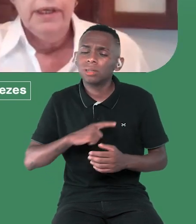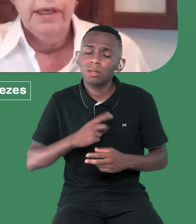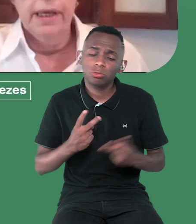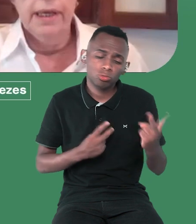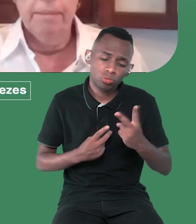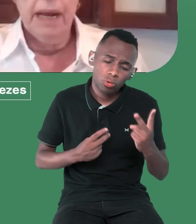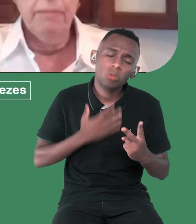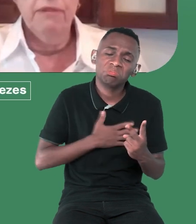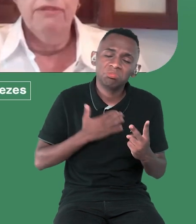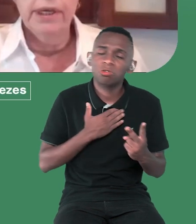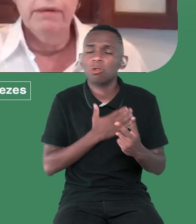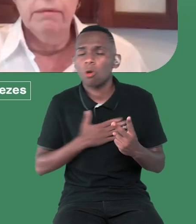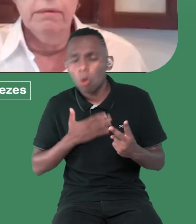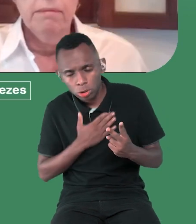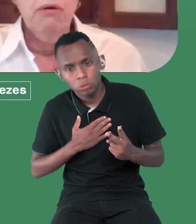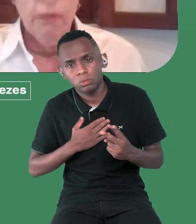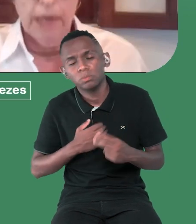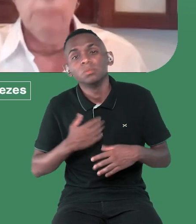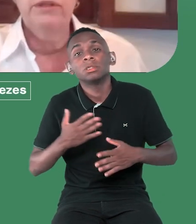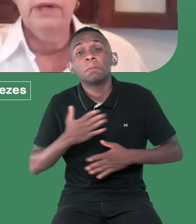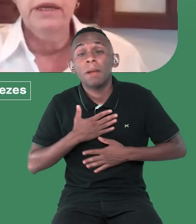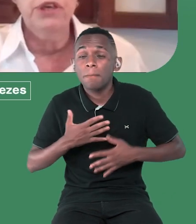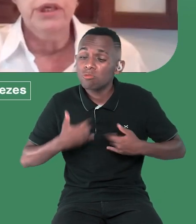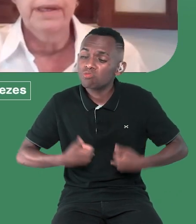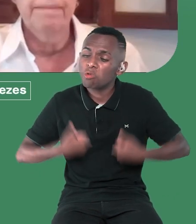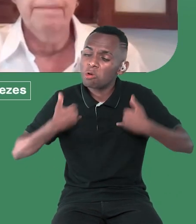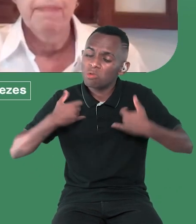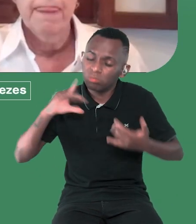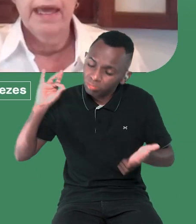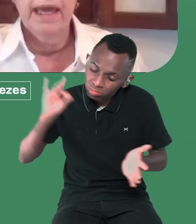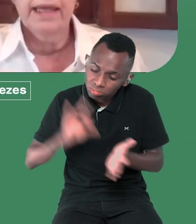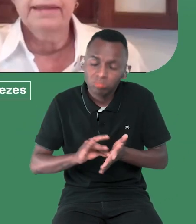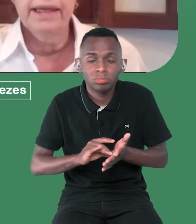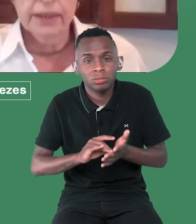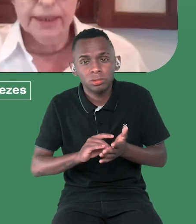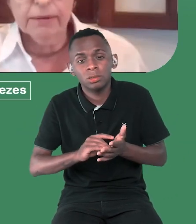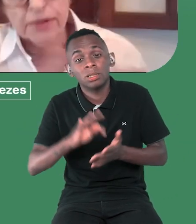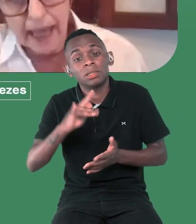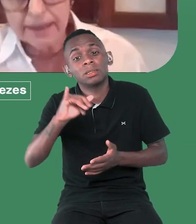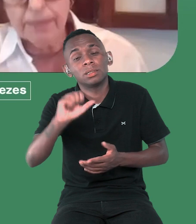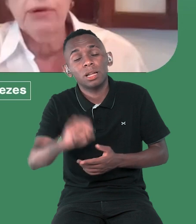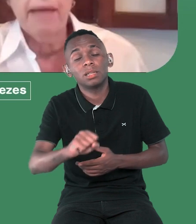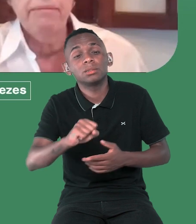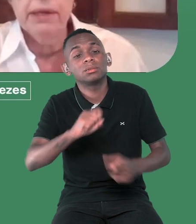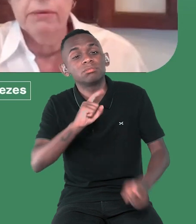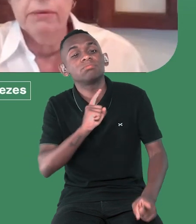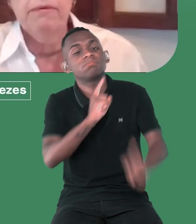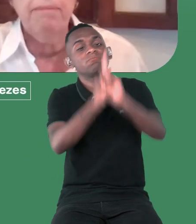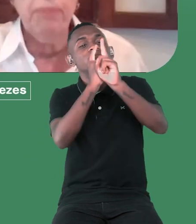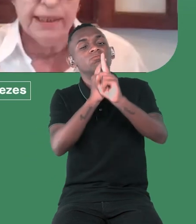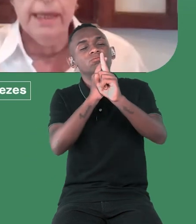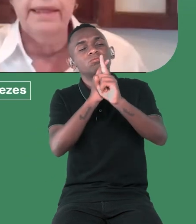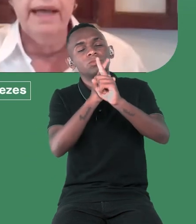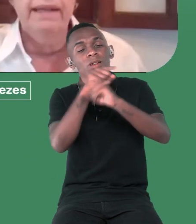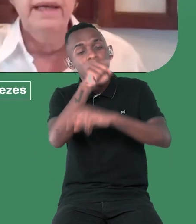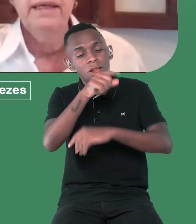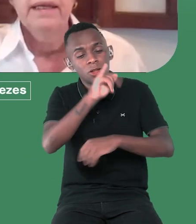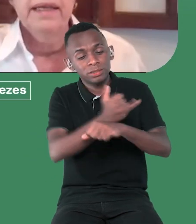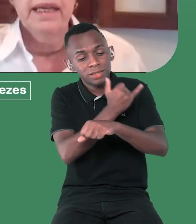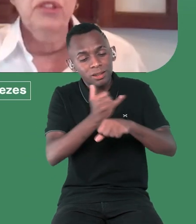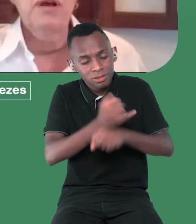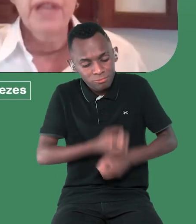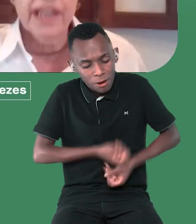ambos e para mim foi uma honra muito grande que a Thaís cruzasse meu caminho com a poesia